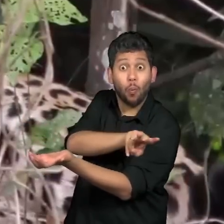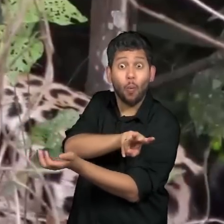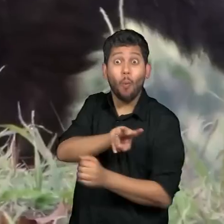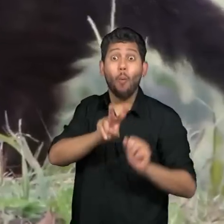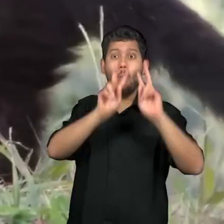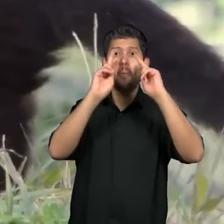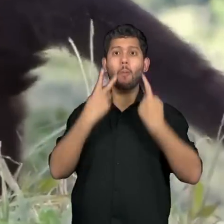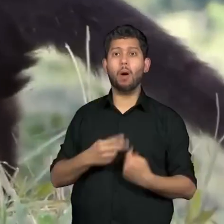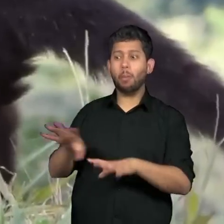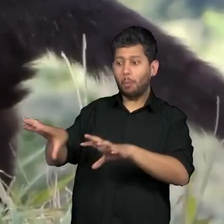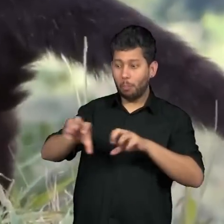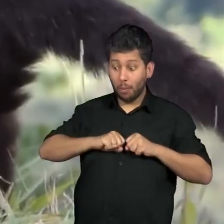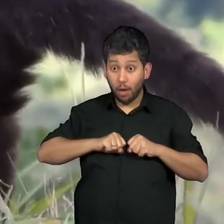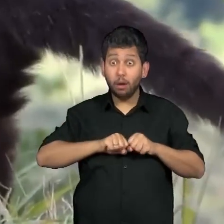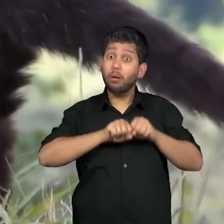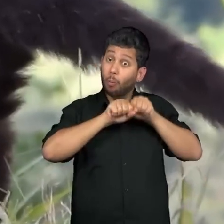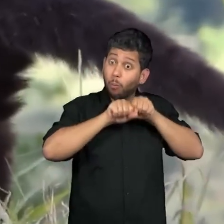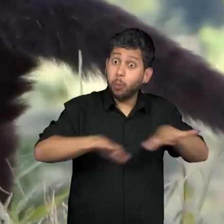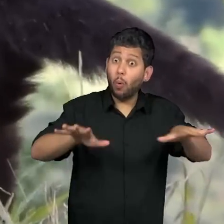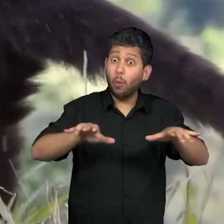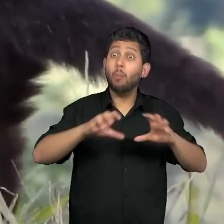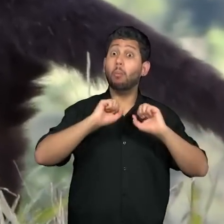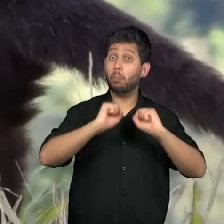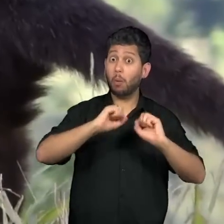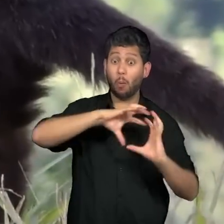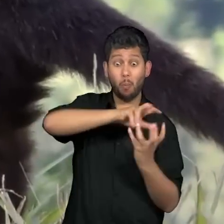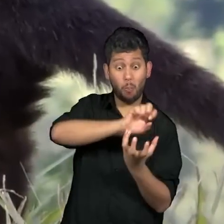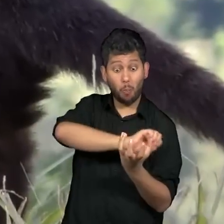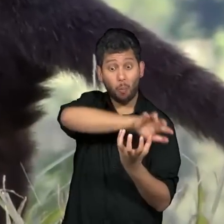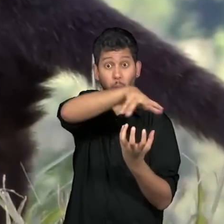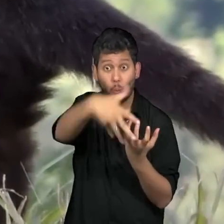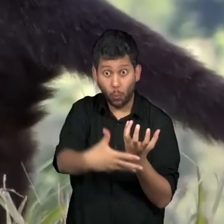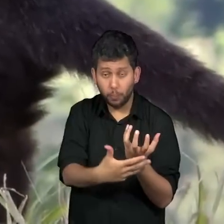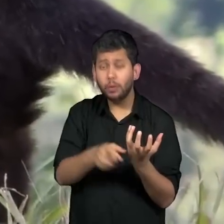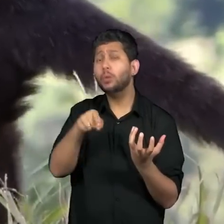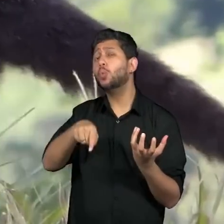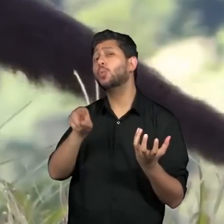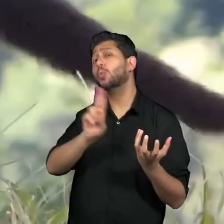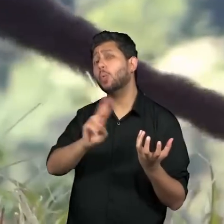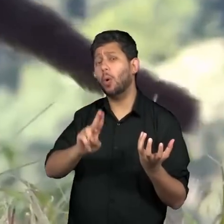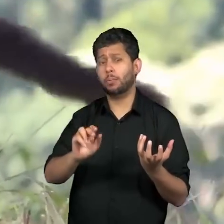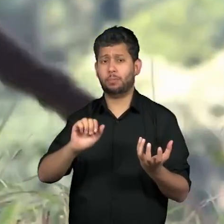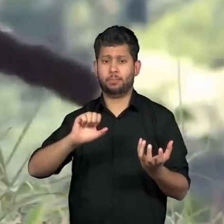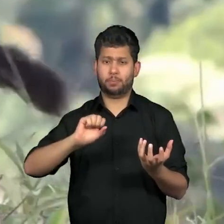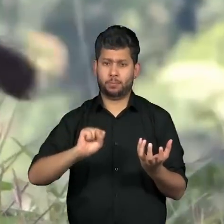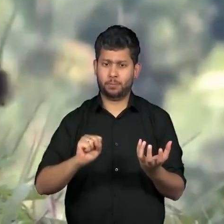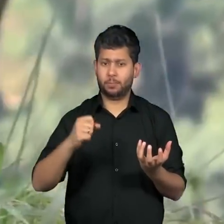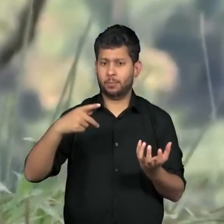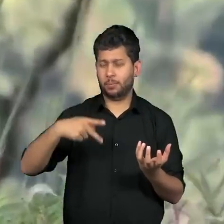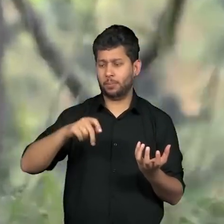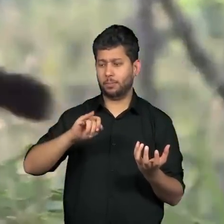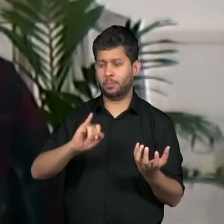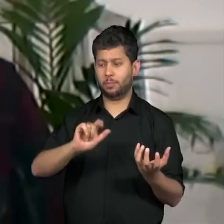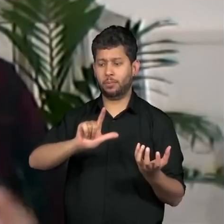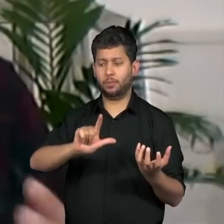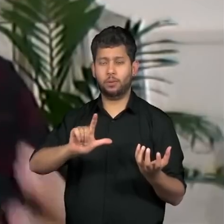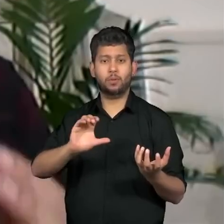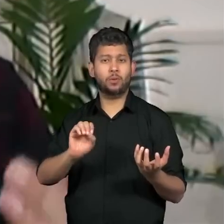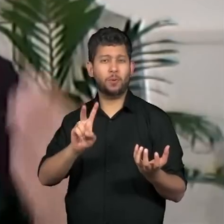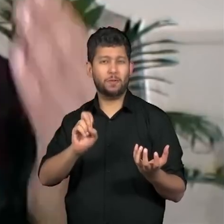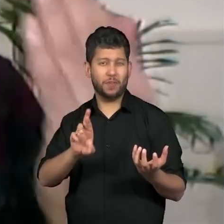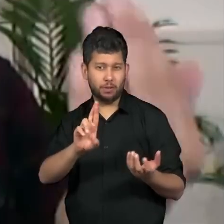surtos, epidemias ou pandemias, é chamado de spillover, ou transbordamento. O spillover ele